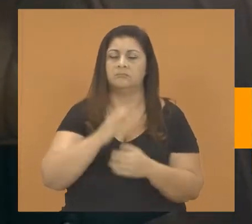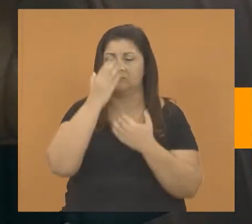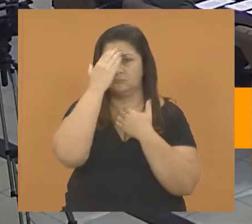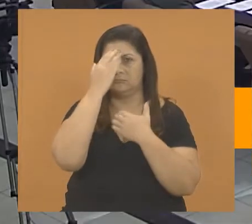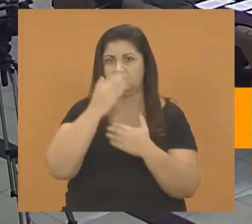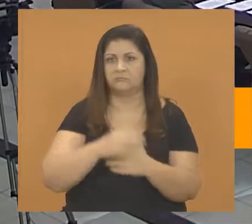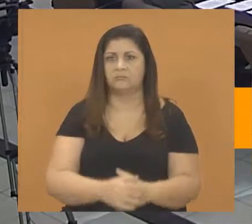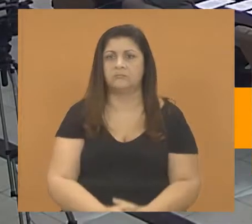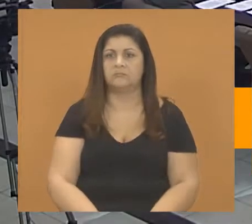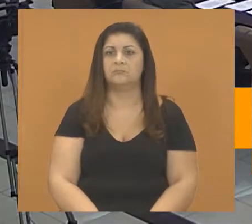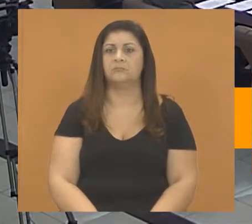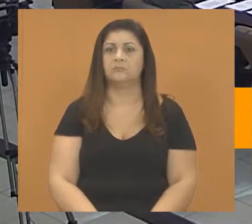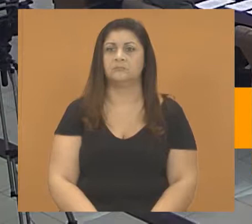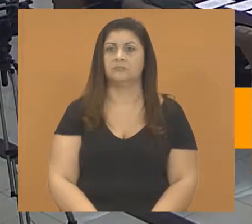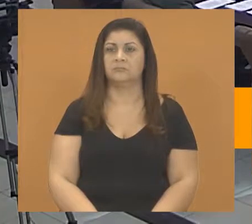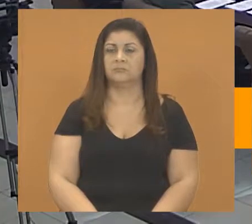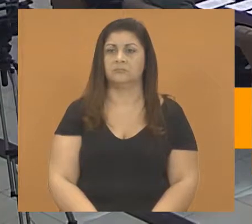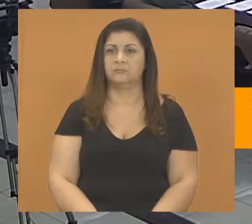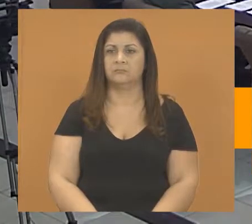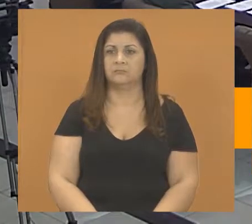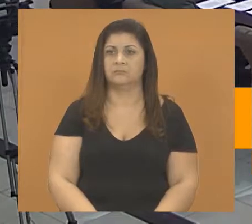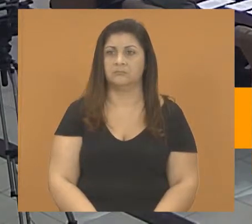por exemplo continua discussão